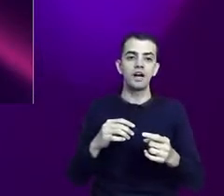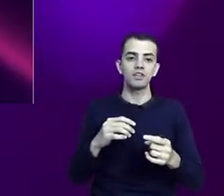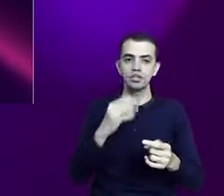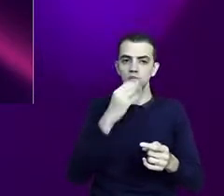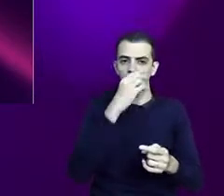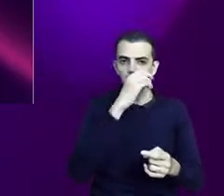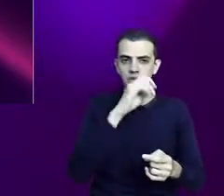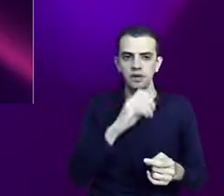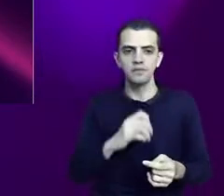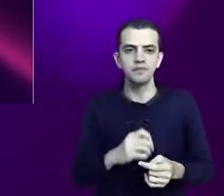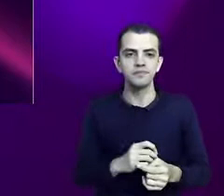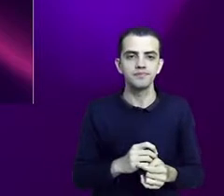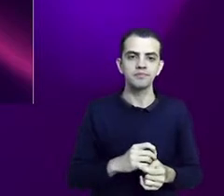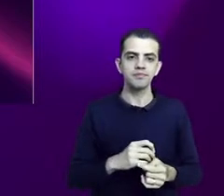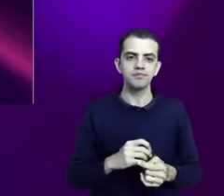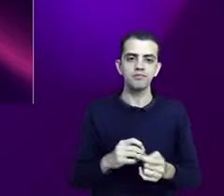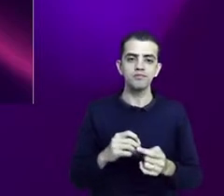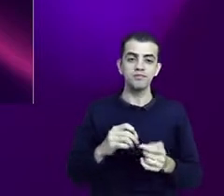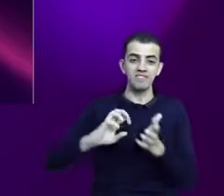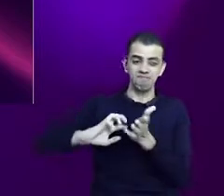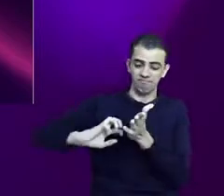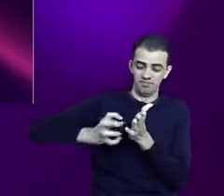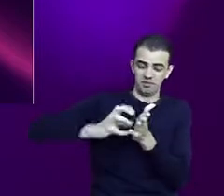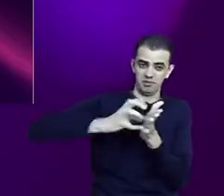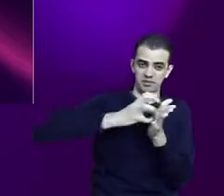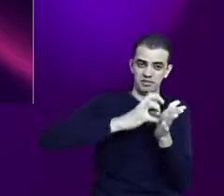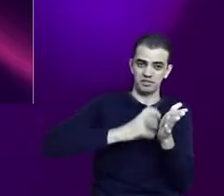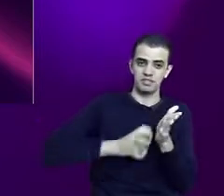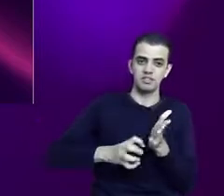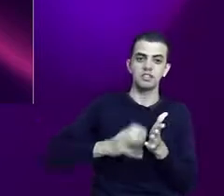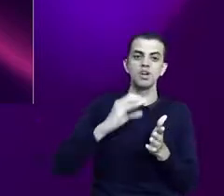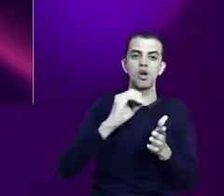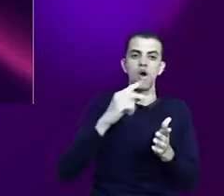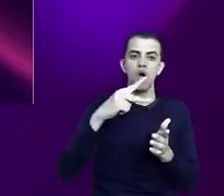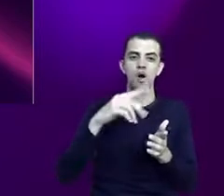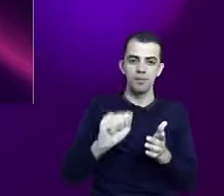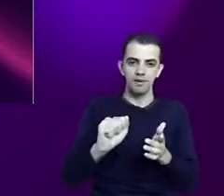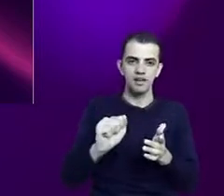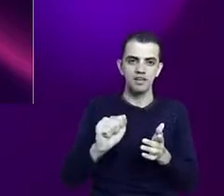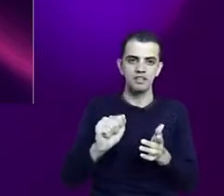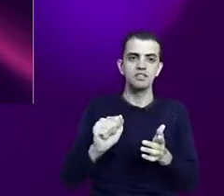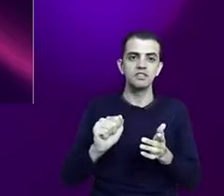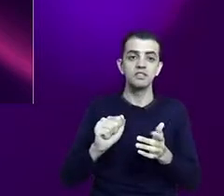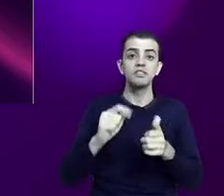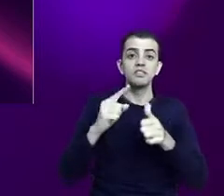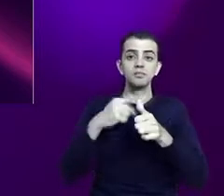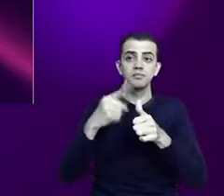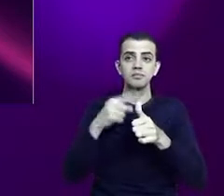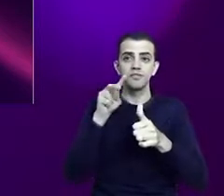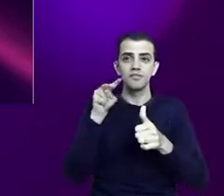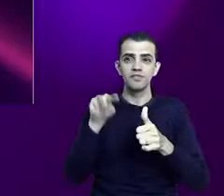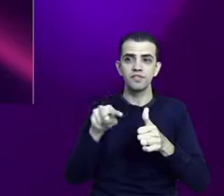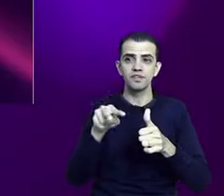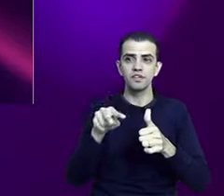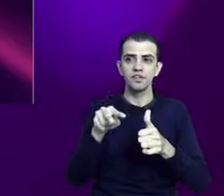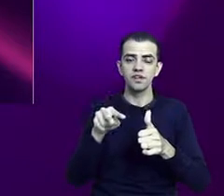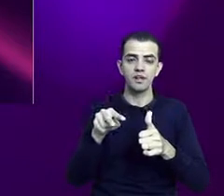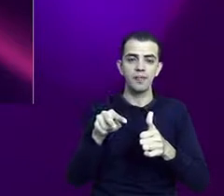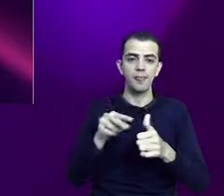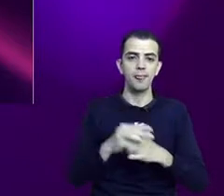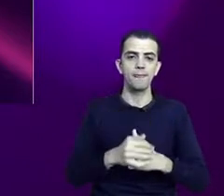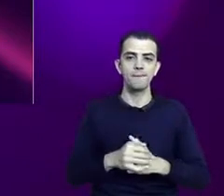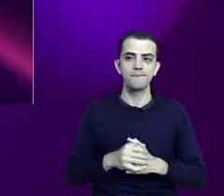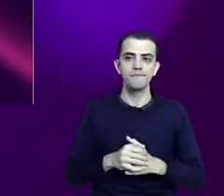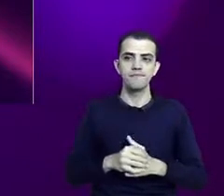gente fresa já de uma vez o mesmo número da copa previamente vista no planejamento. Se